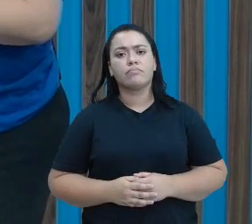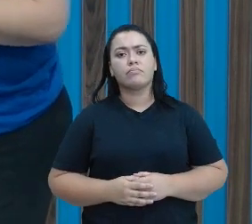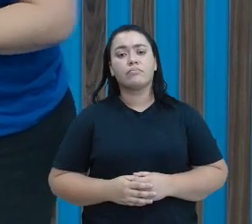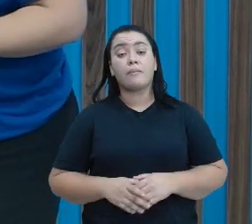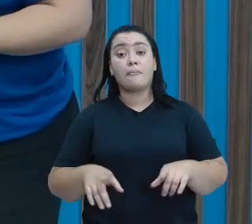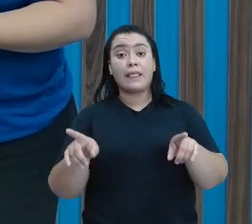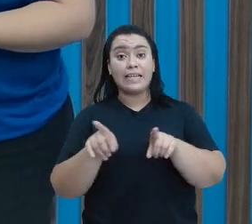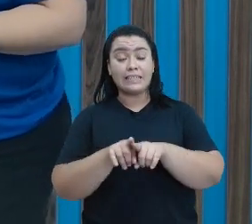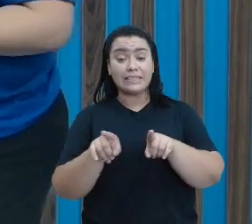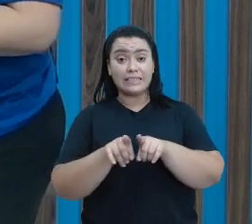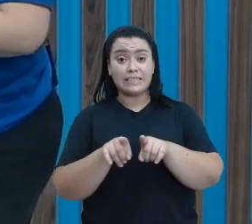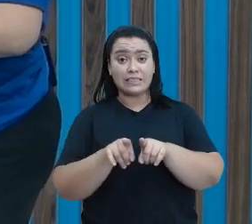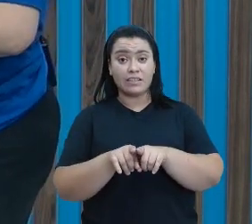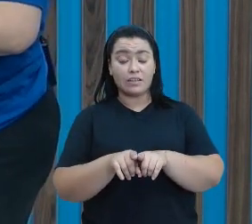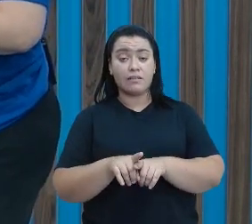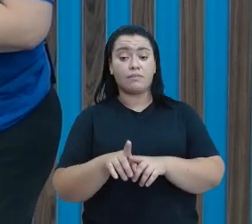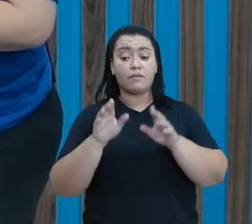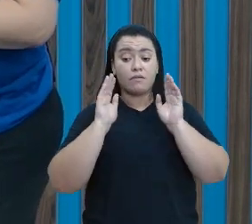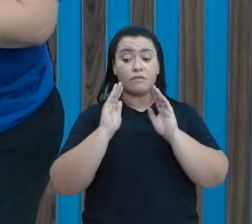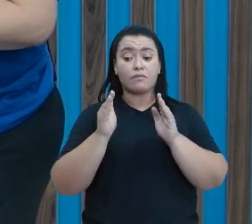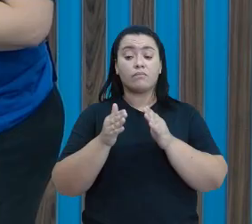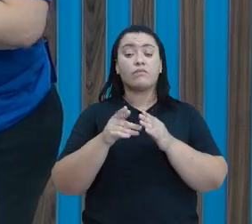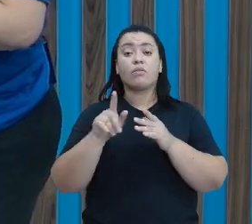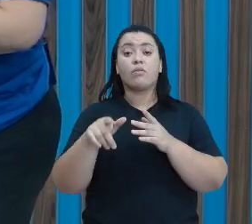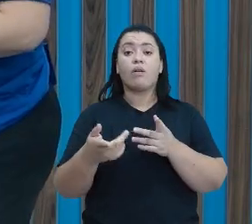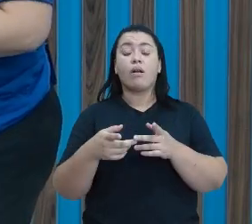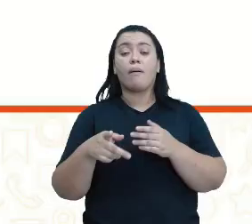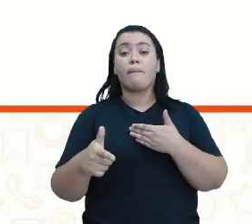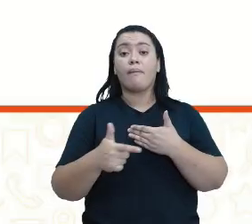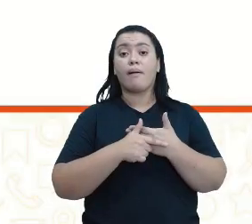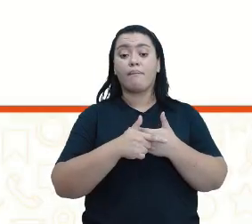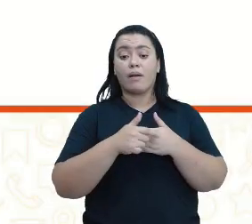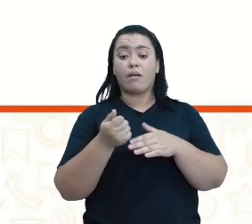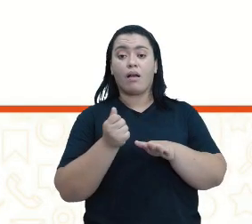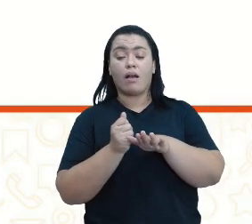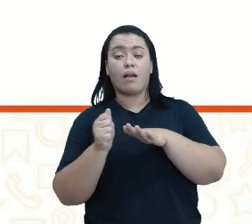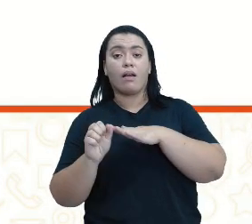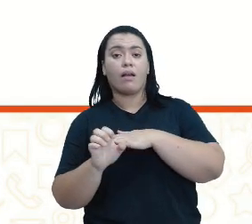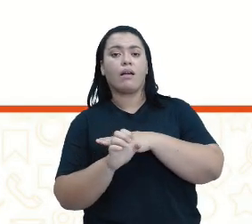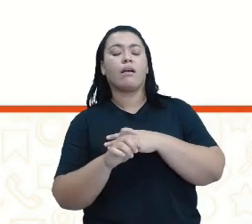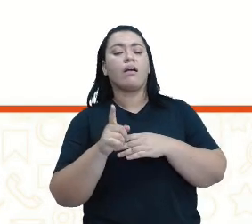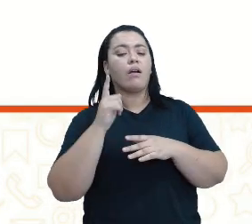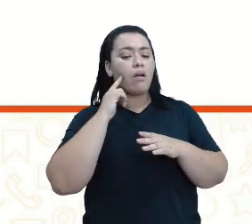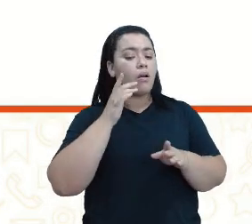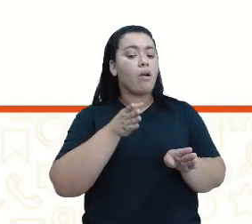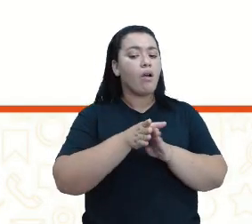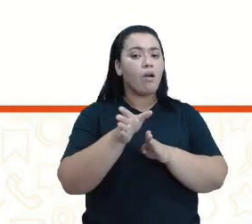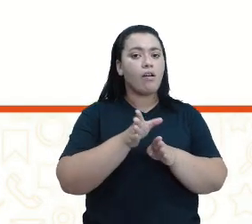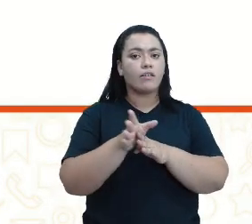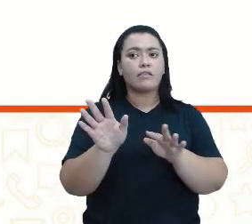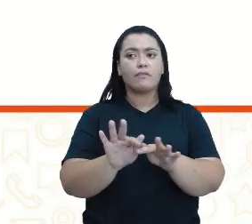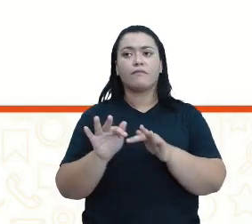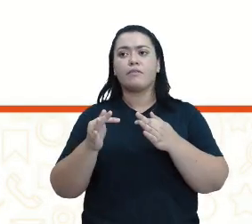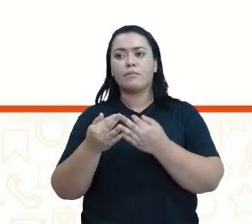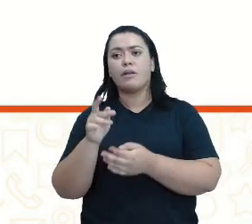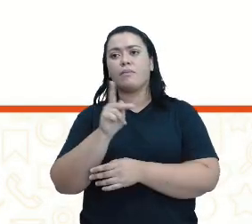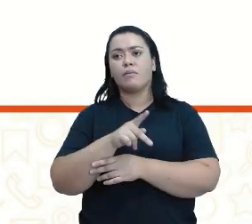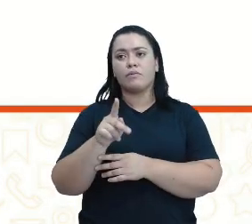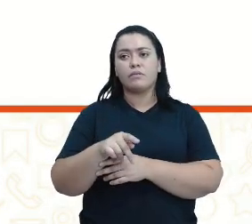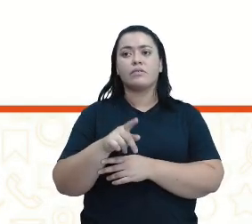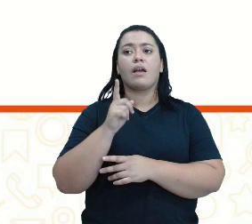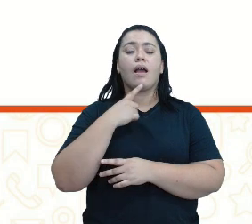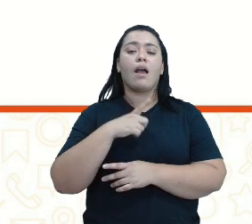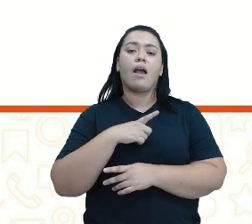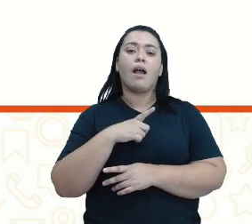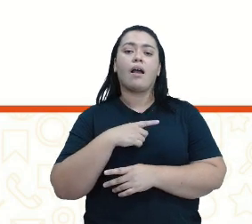É também função do AEE orientar professores e família sobre os recursos pedagógicos e de